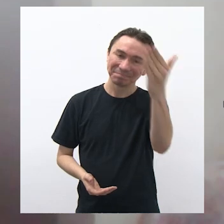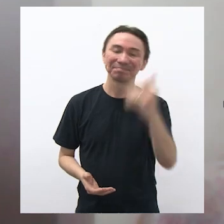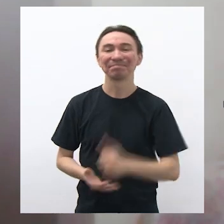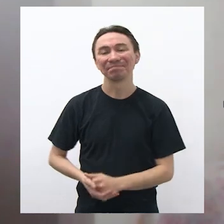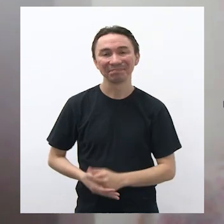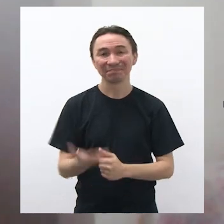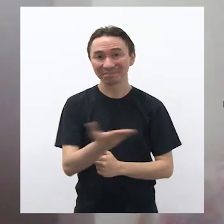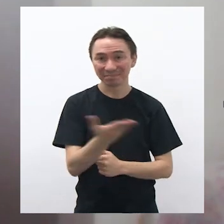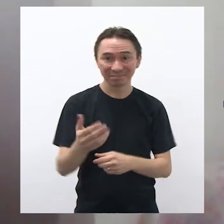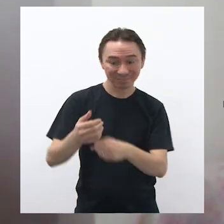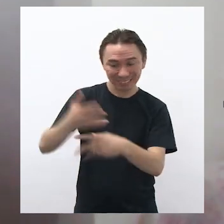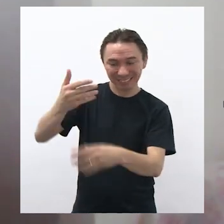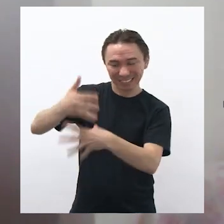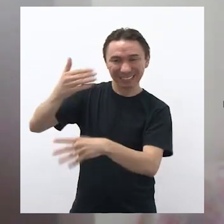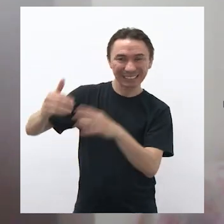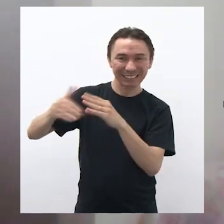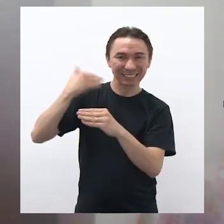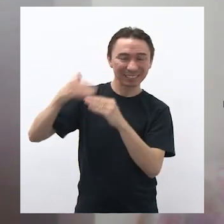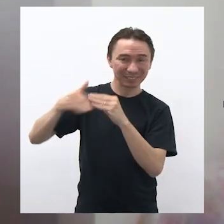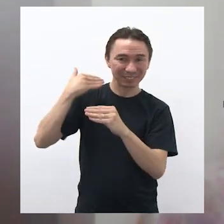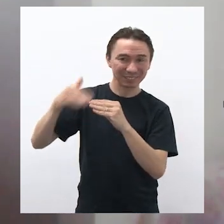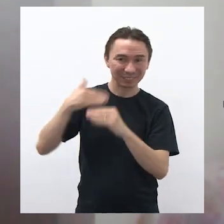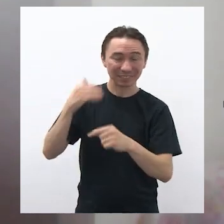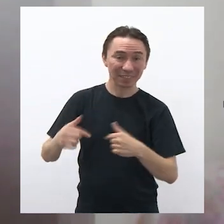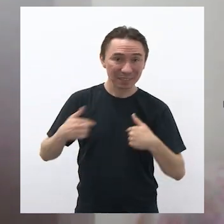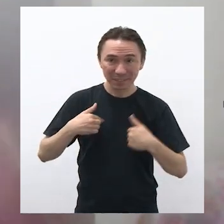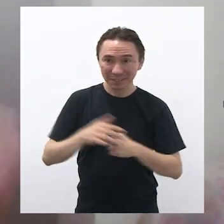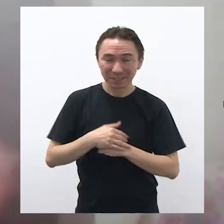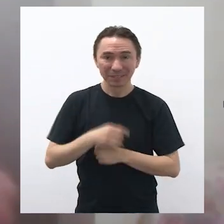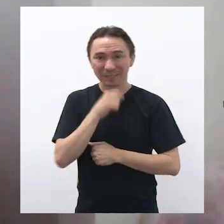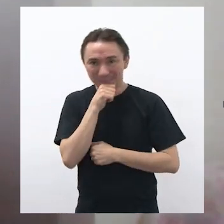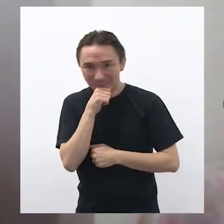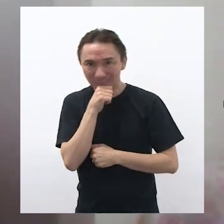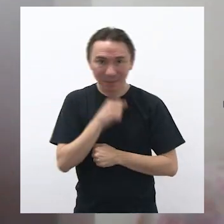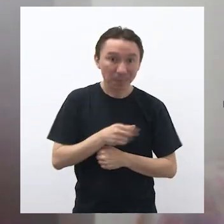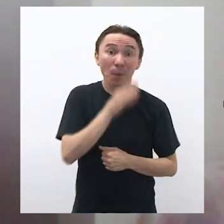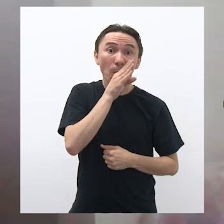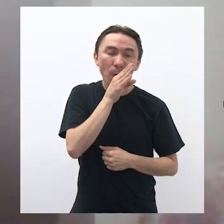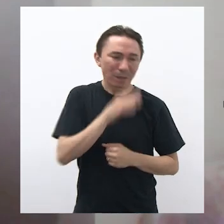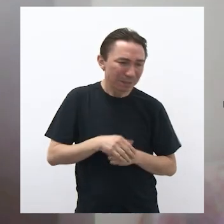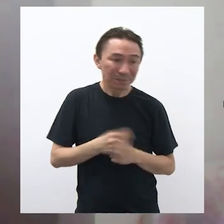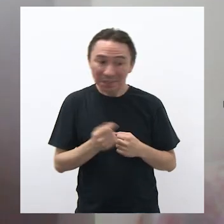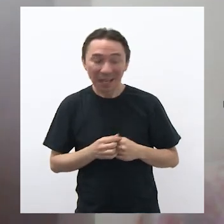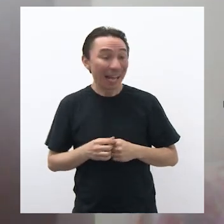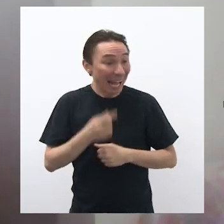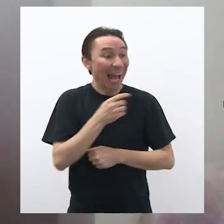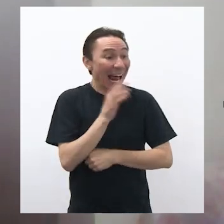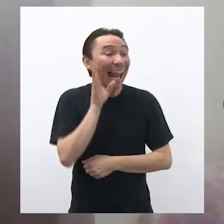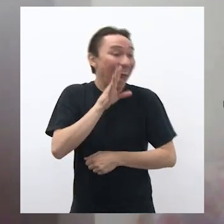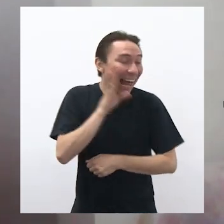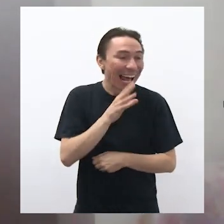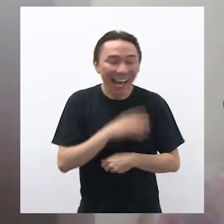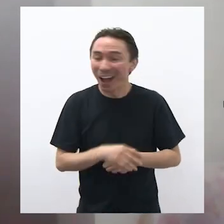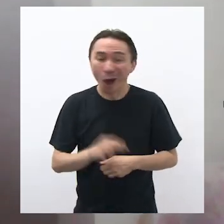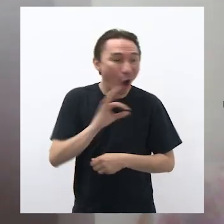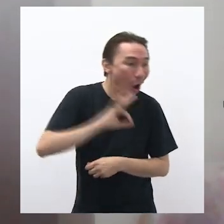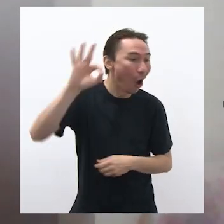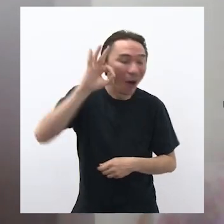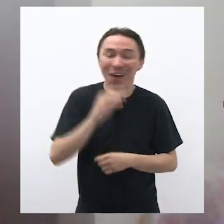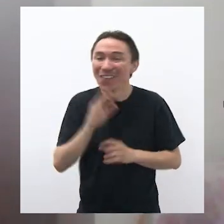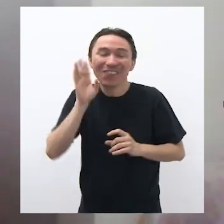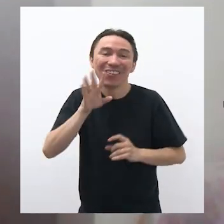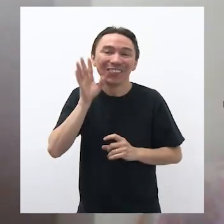essas contribuições, eu aqui com o áudio fechado fico, ai, que lindo, ai, que ótimo, né, Tati? E assim,